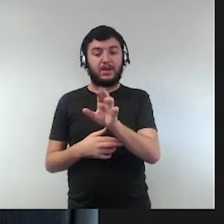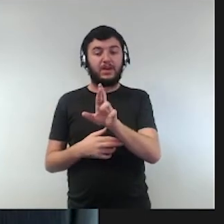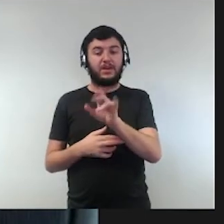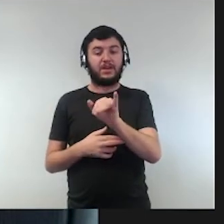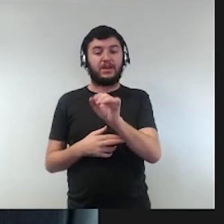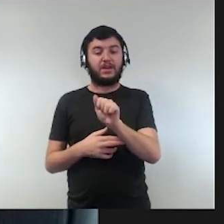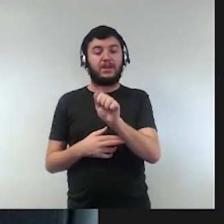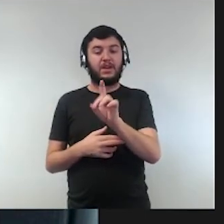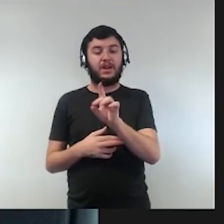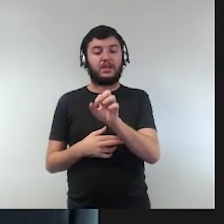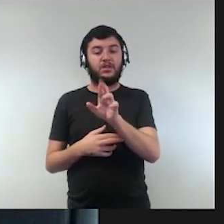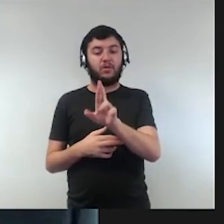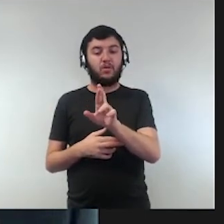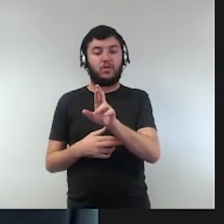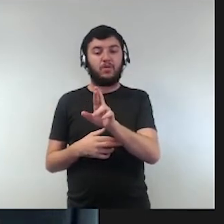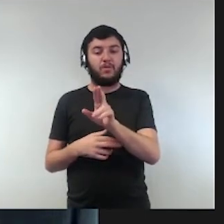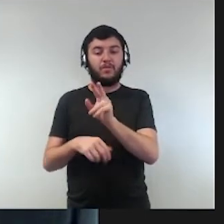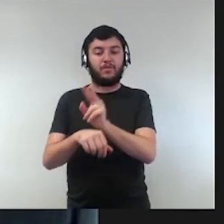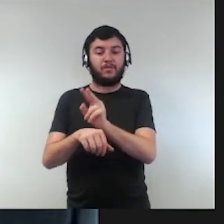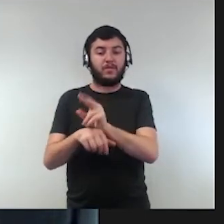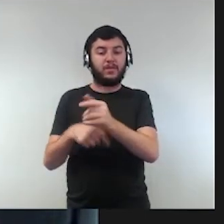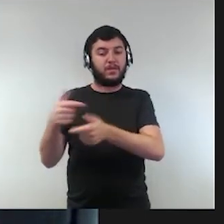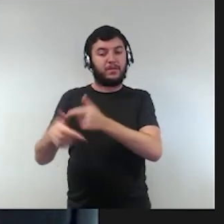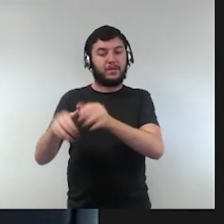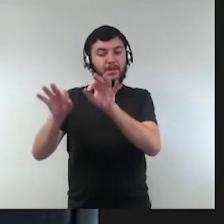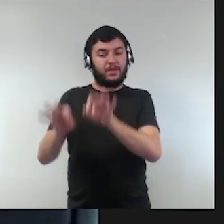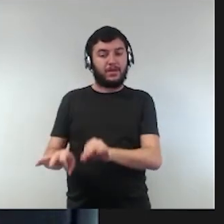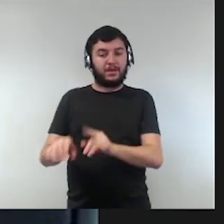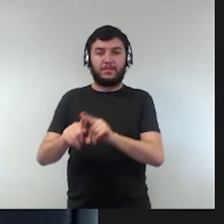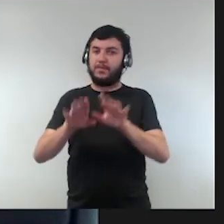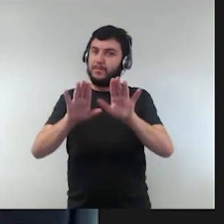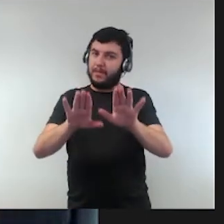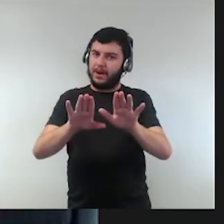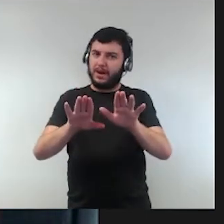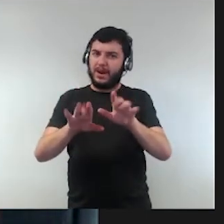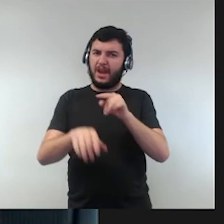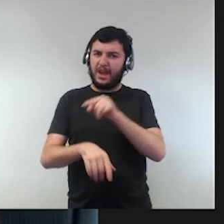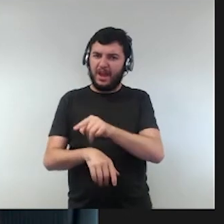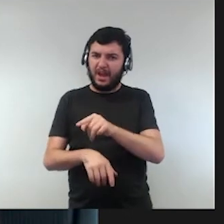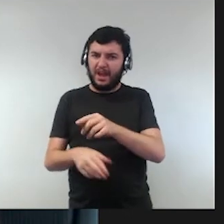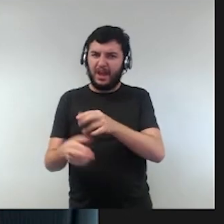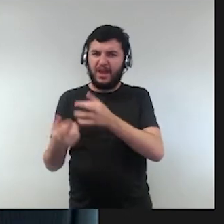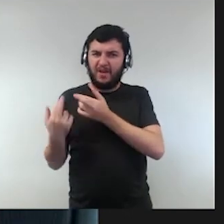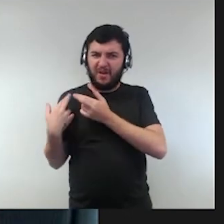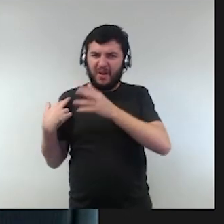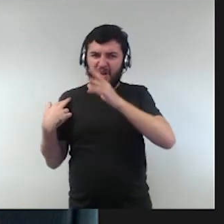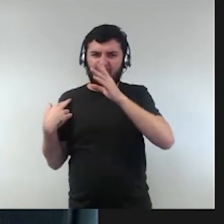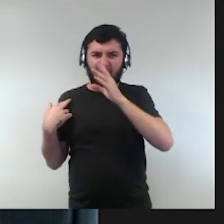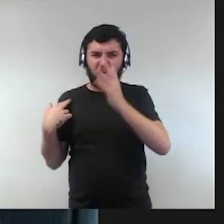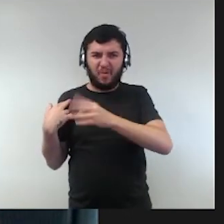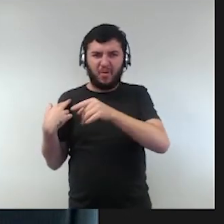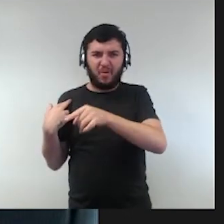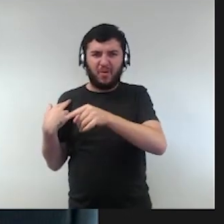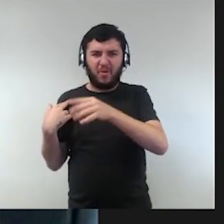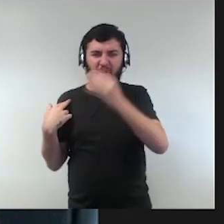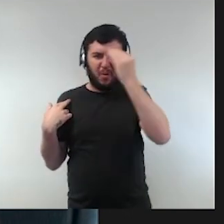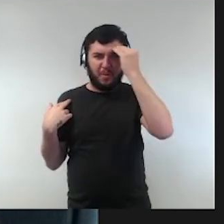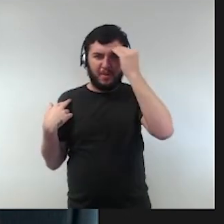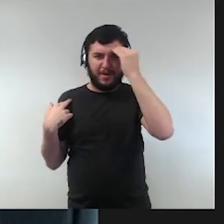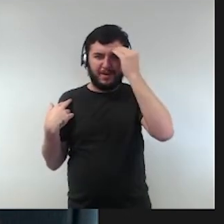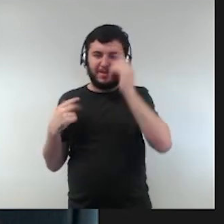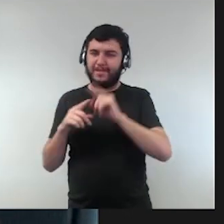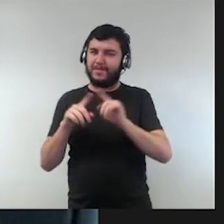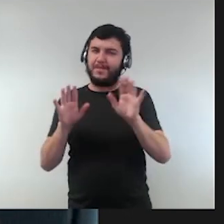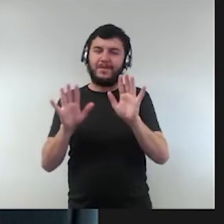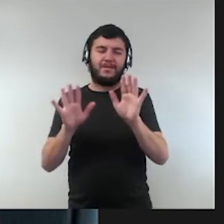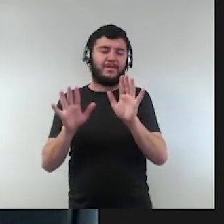a culpa é deles. Então, voltamos ao nosso ponto primordial. Não devemos nivelar todos os casos